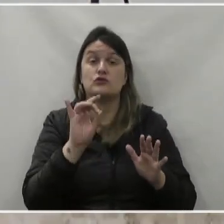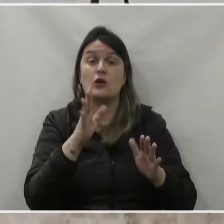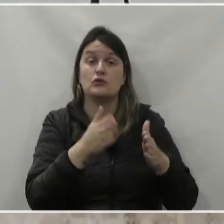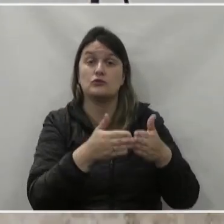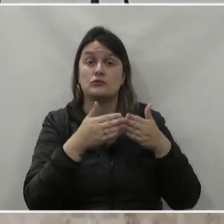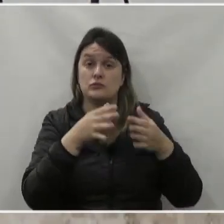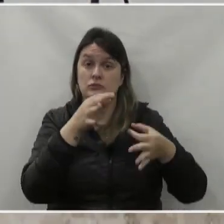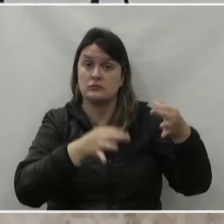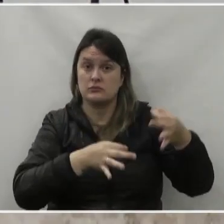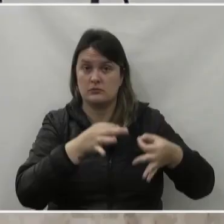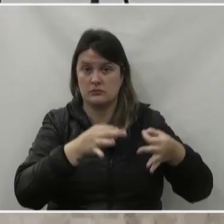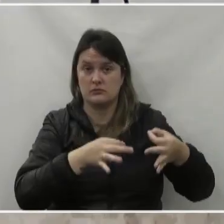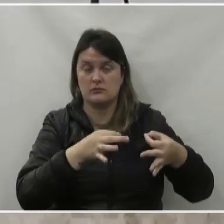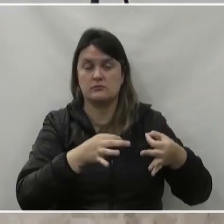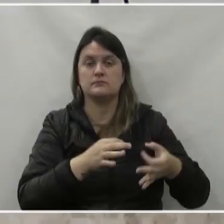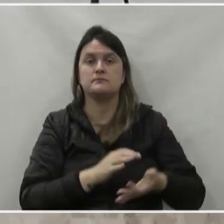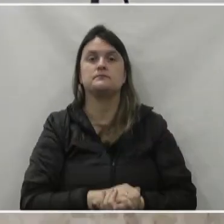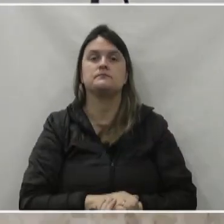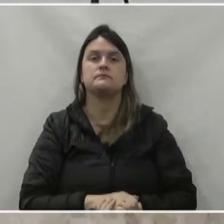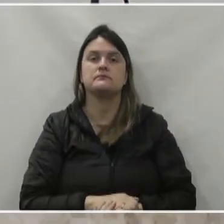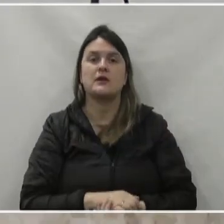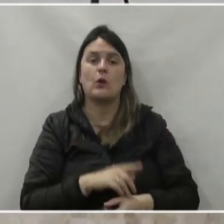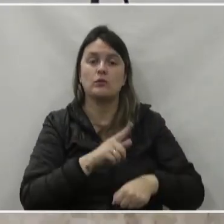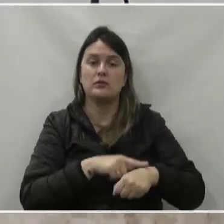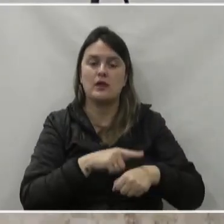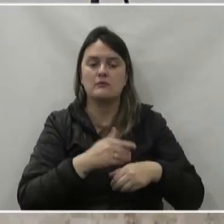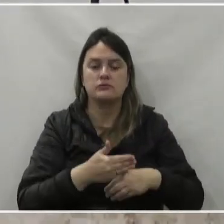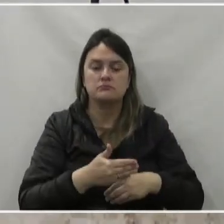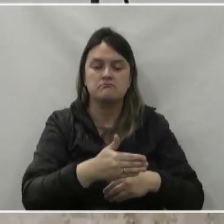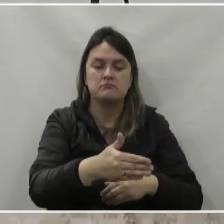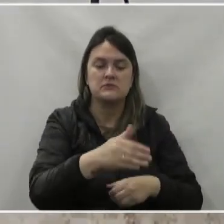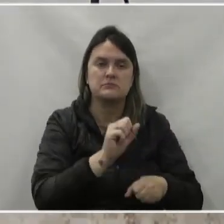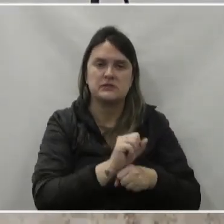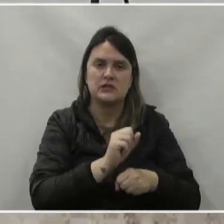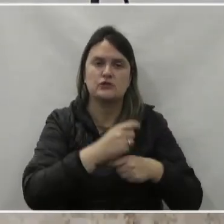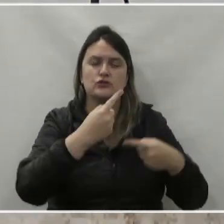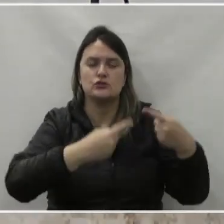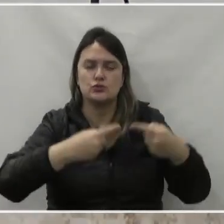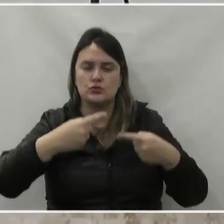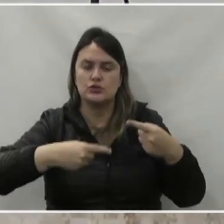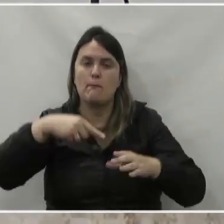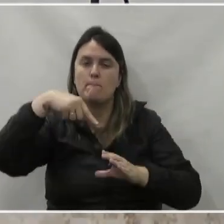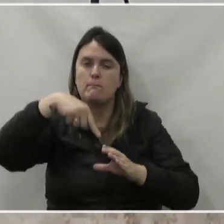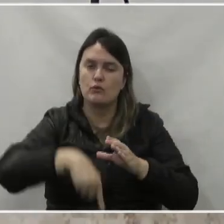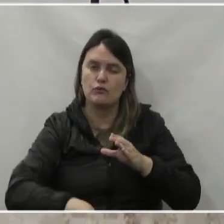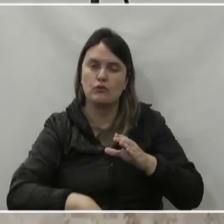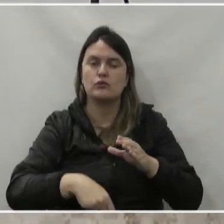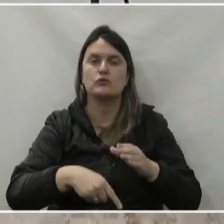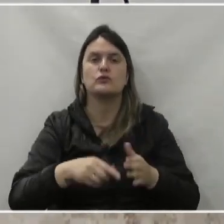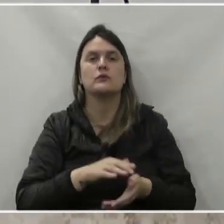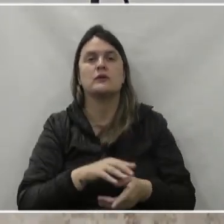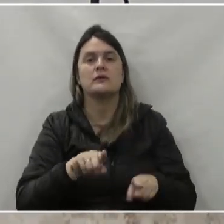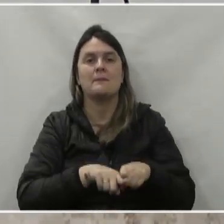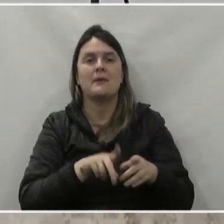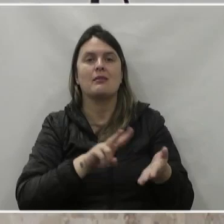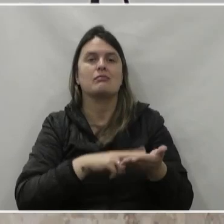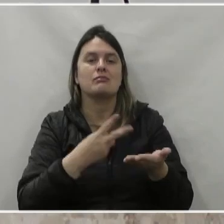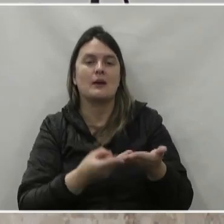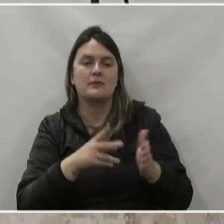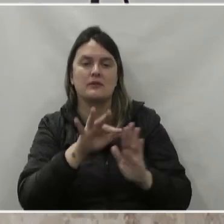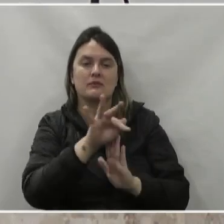apenas, né, uma interrupção no trabalho, até para discutir um pouco mais aí e